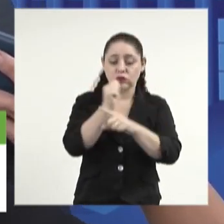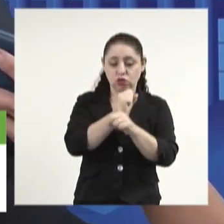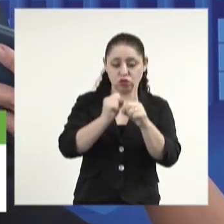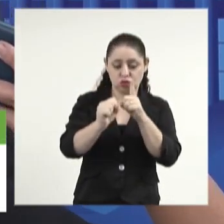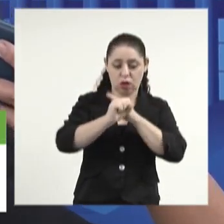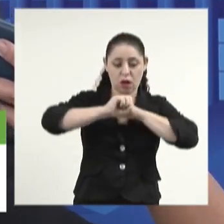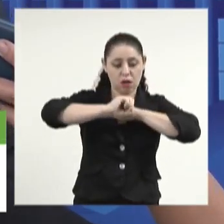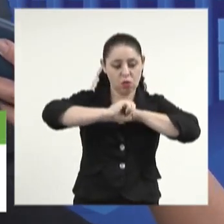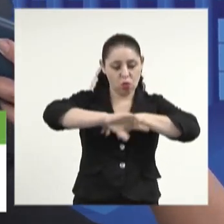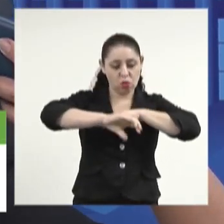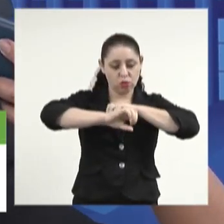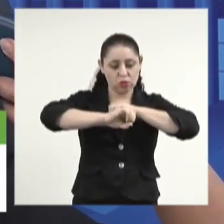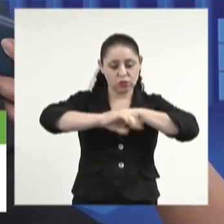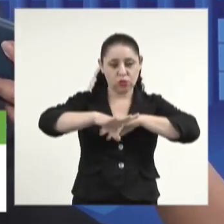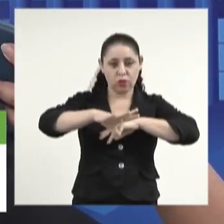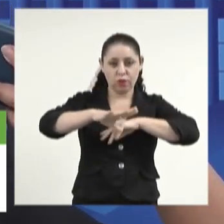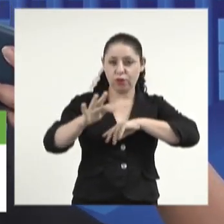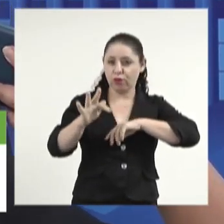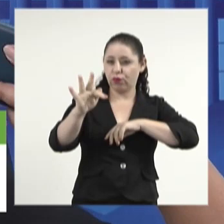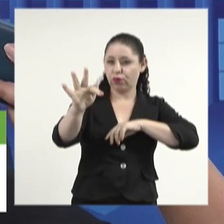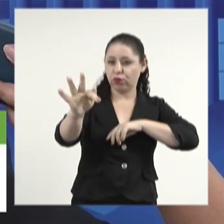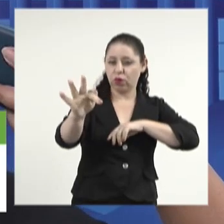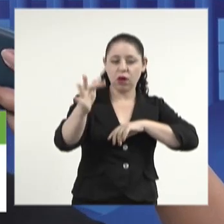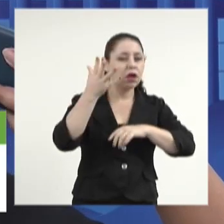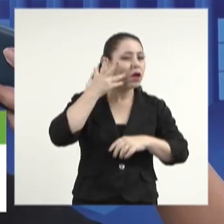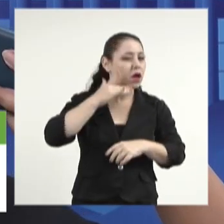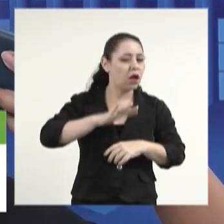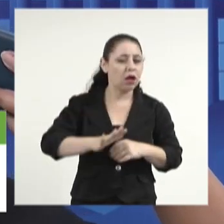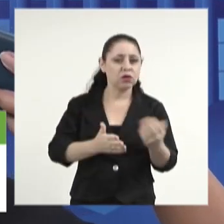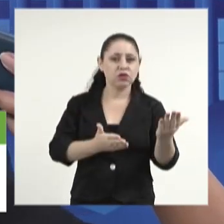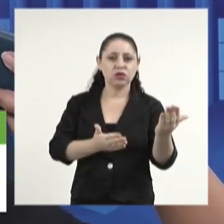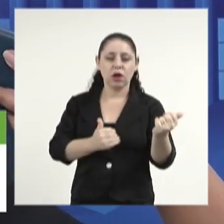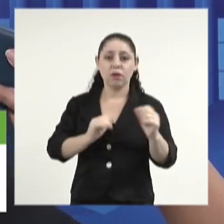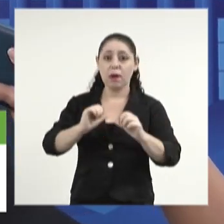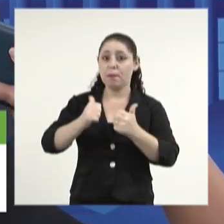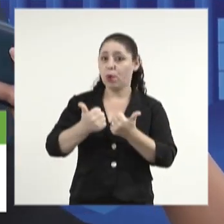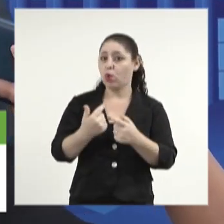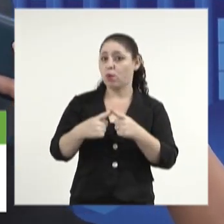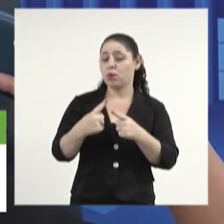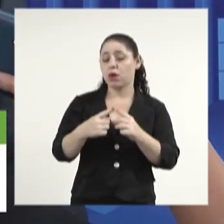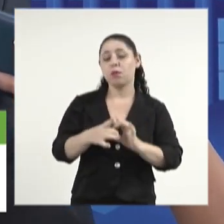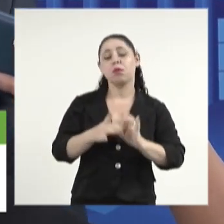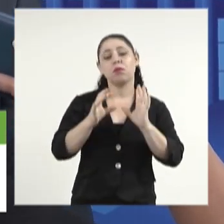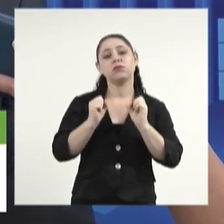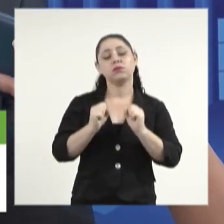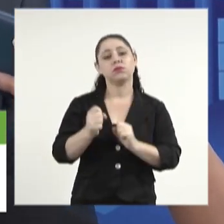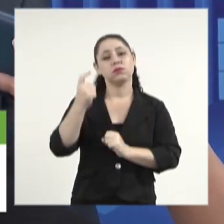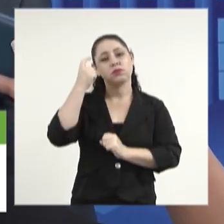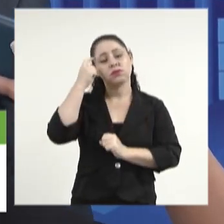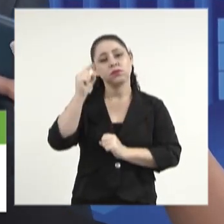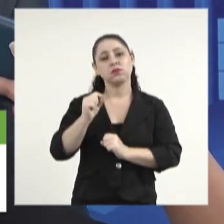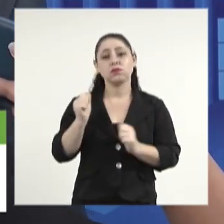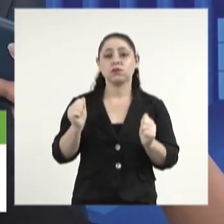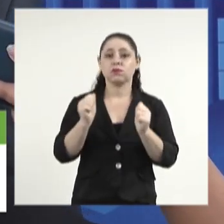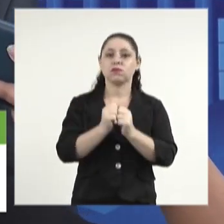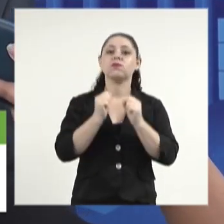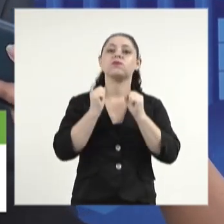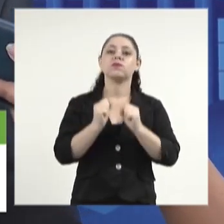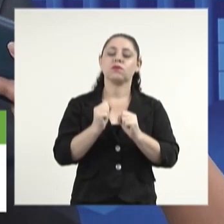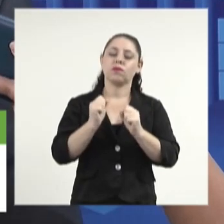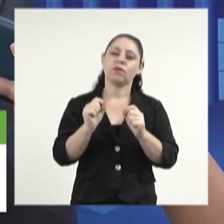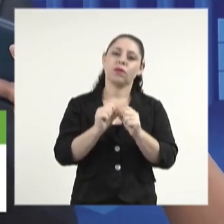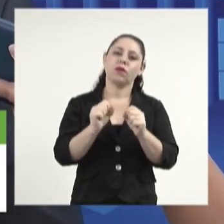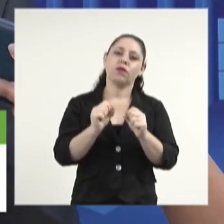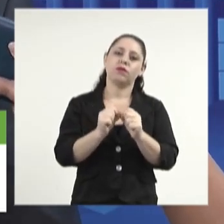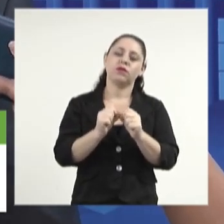a educar gerações. E isto é muito positivo, porque permite pensar que juntos podemos continuar a